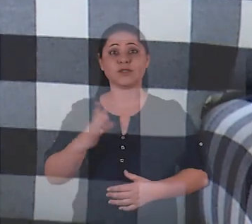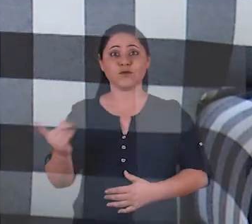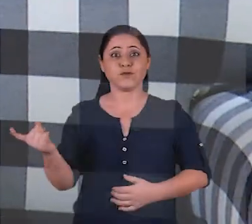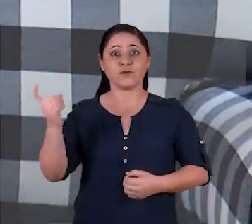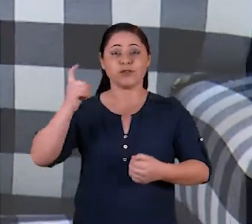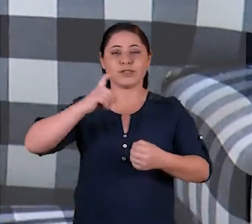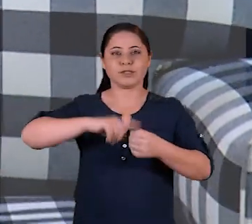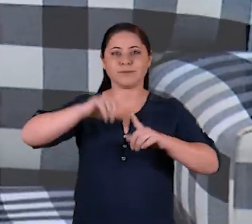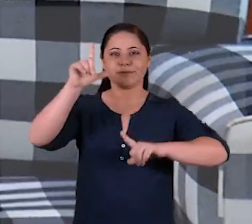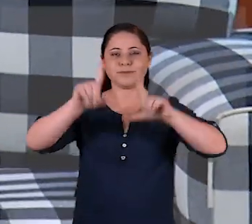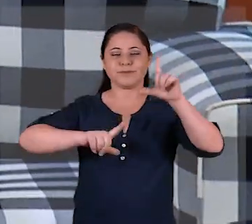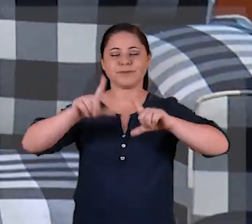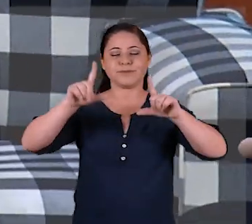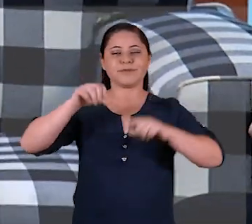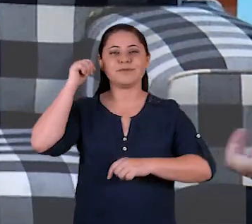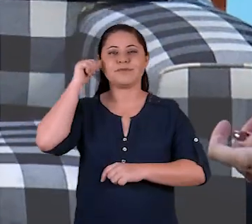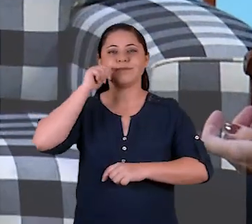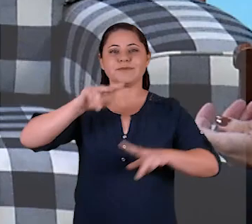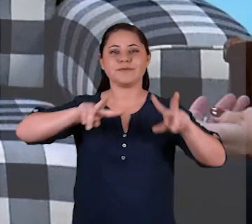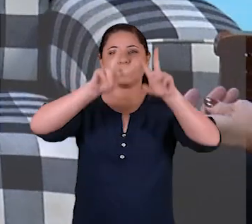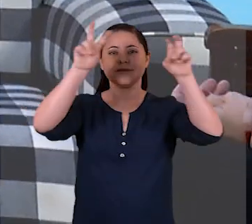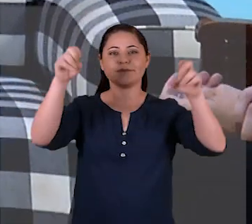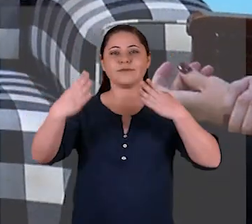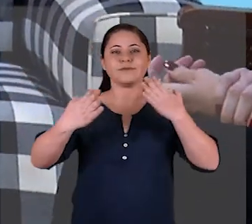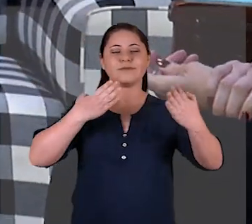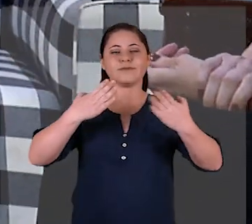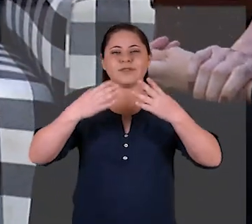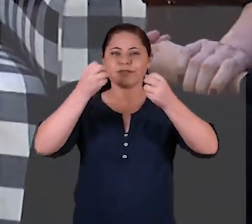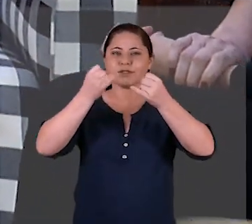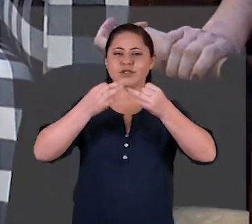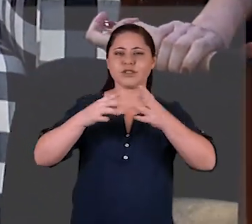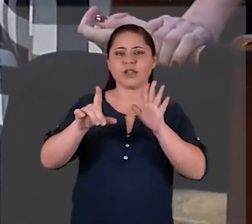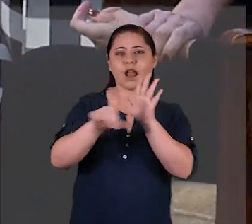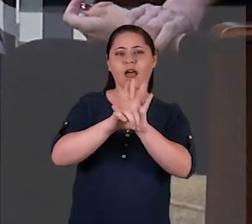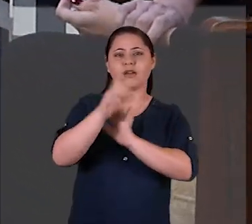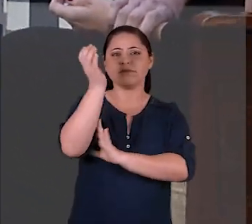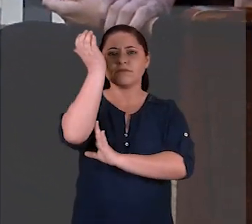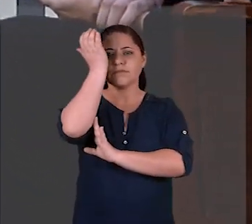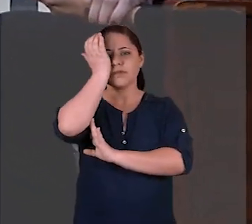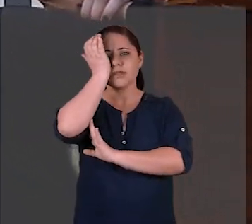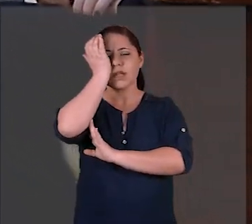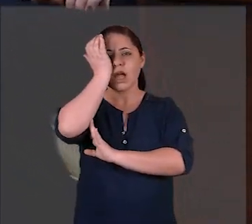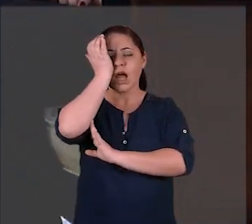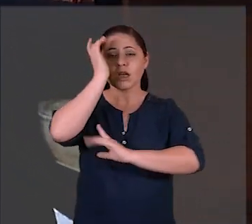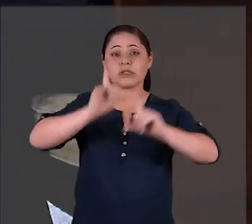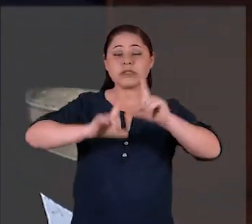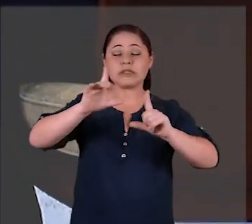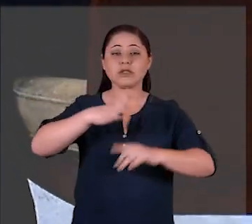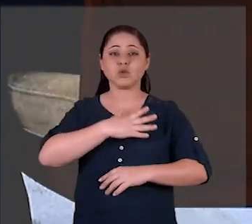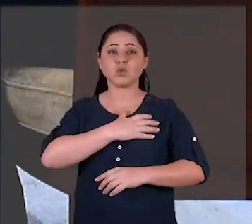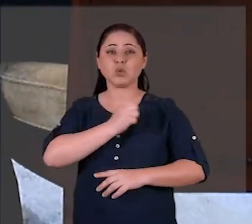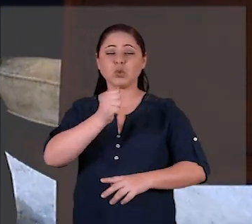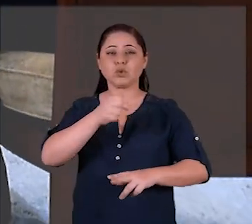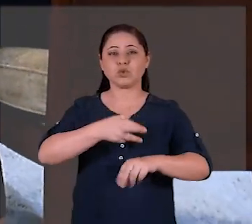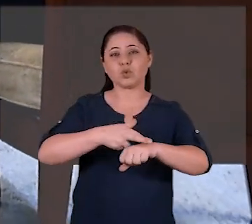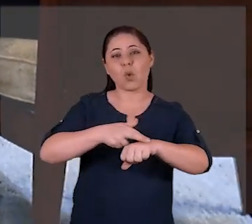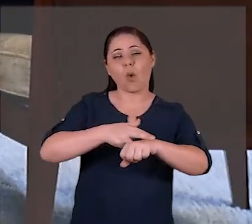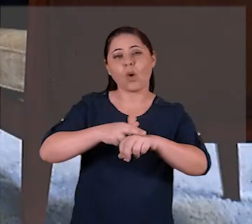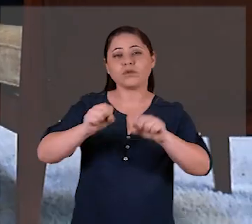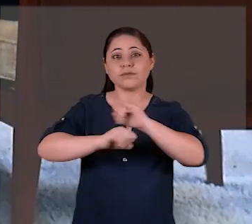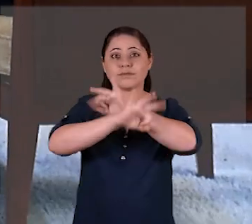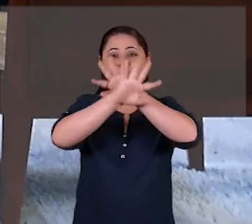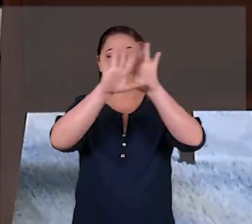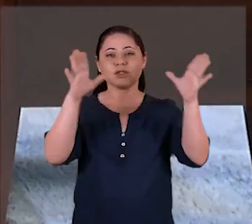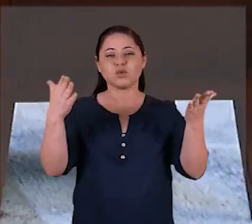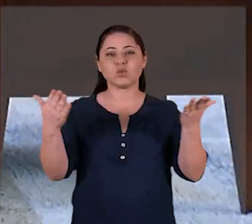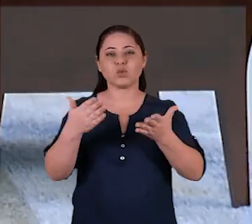Estamos de volta com o programa Mulheres em Debate, falando sobre a Lei Maria da Penha e a campanha Agosto Lilás. Com a gente no